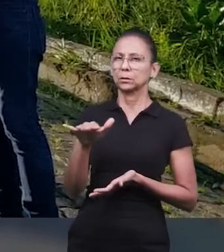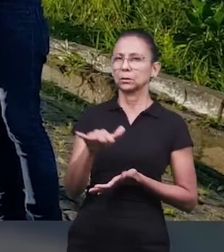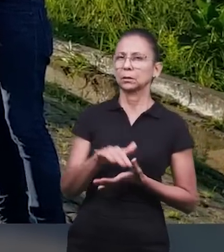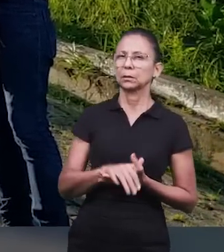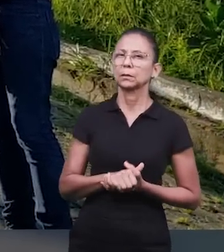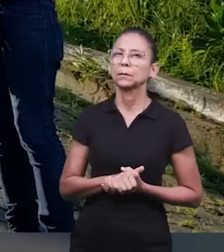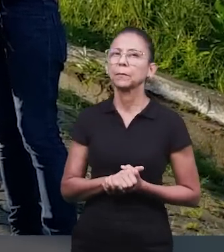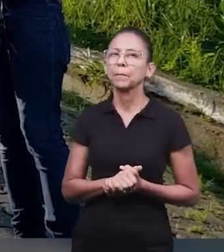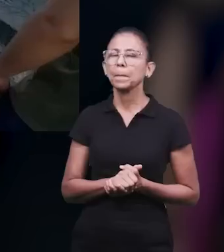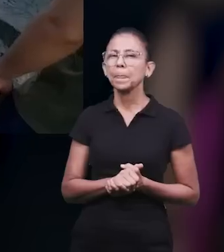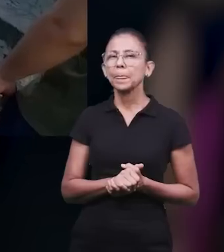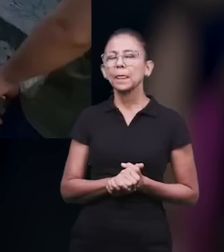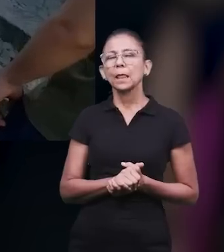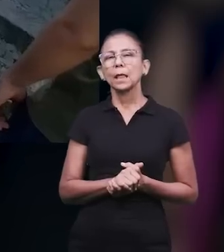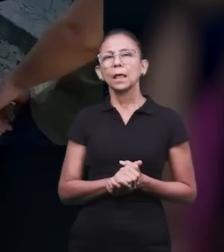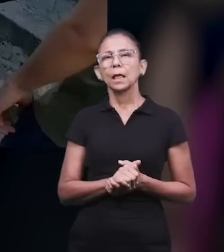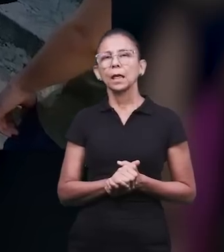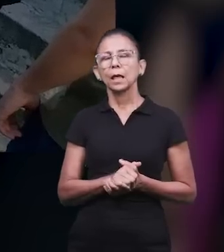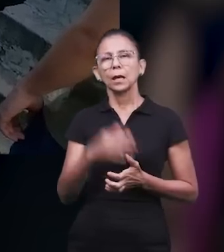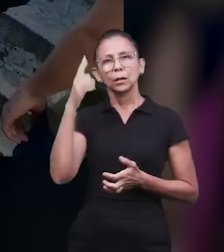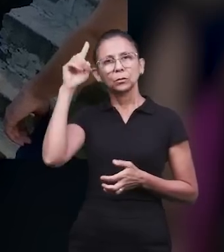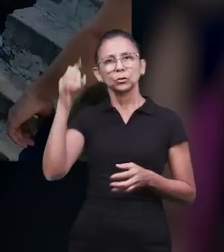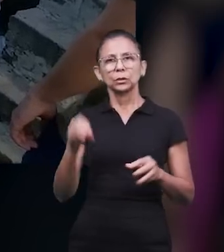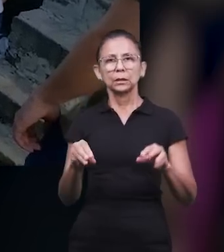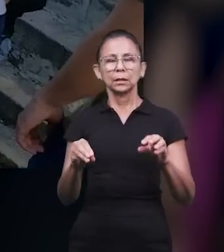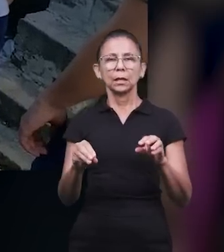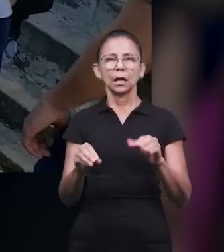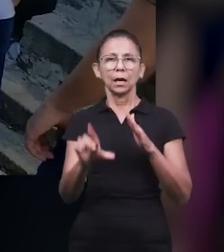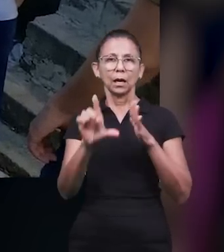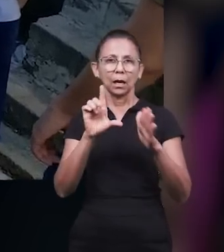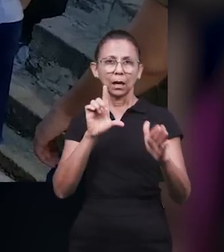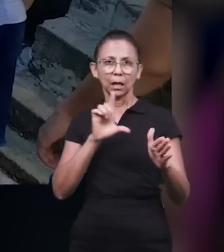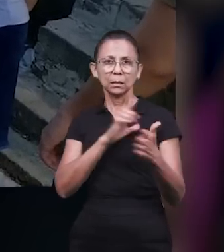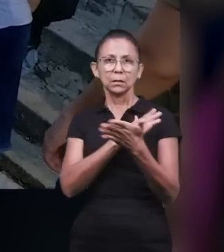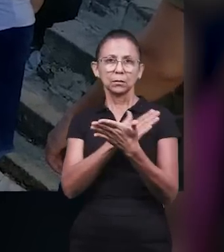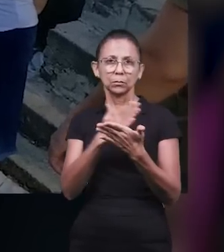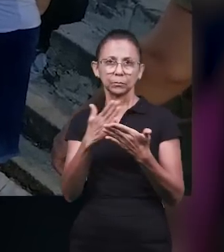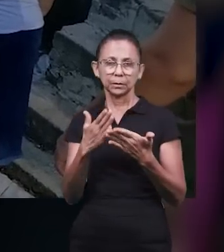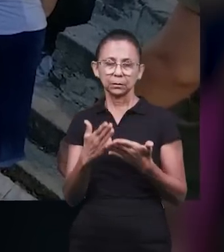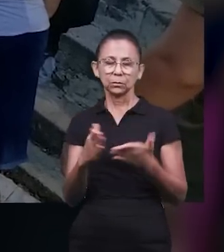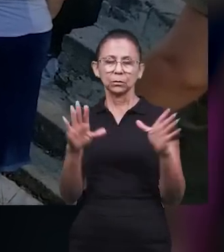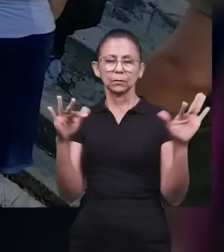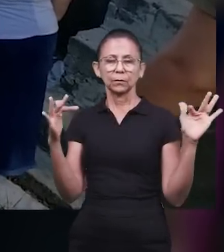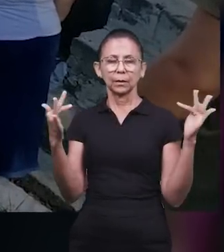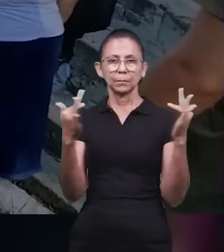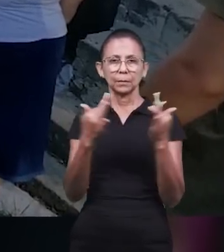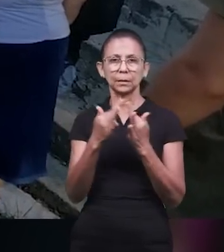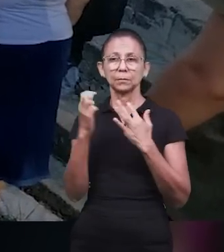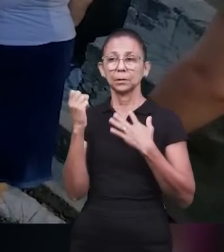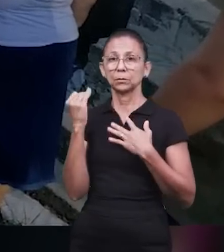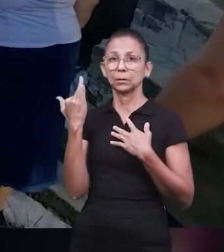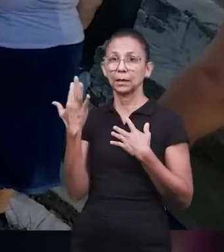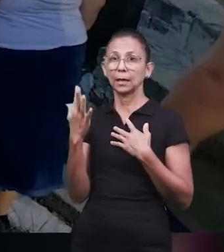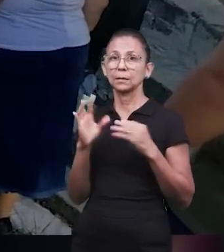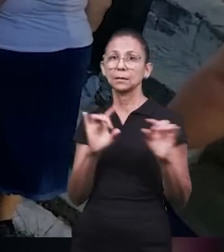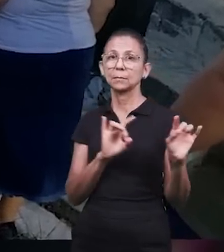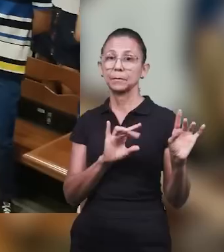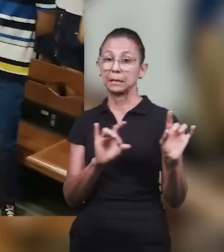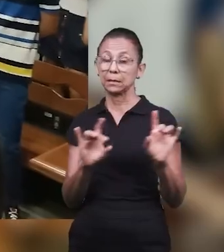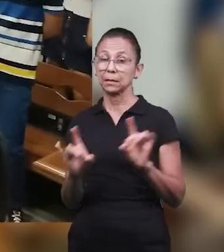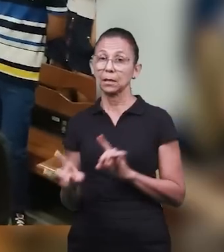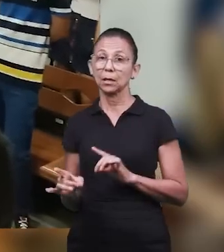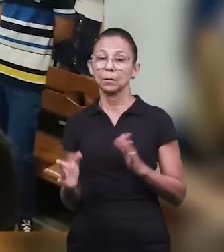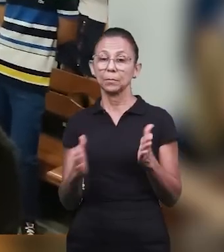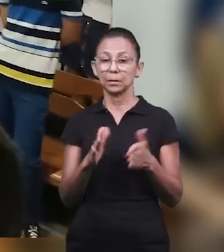já iniciou no dia anterior, com uma vigília com as famílias na Igreja da Vila Nova, uma madrugada especial, e também na parte